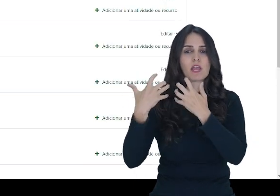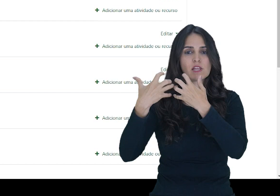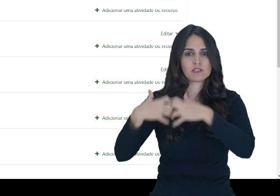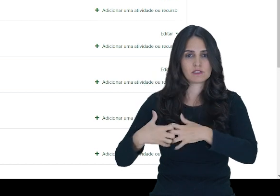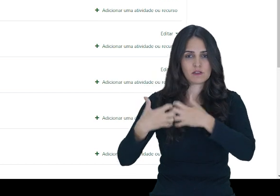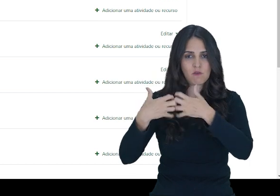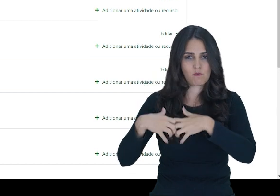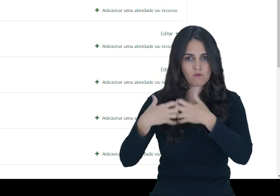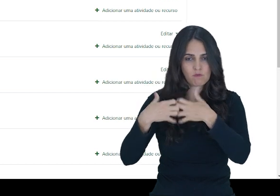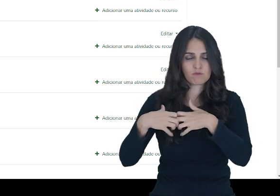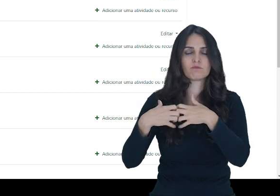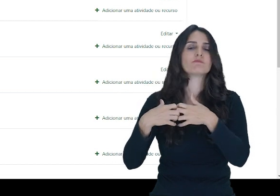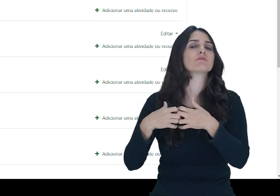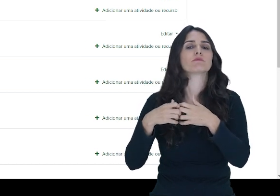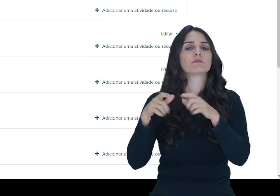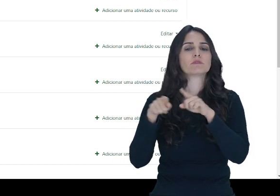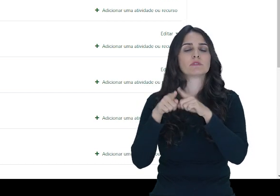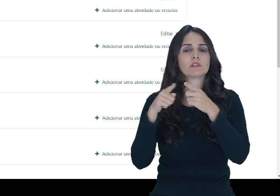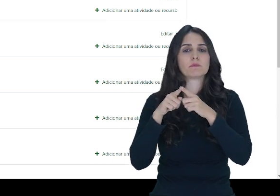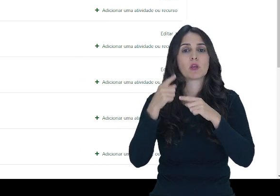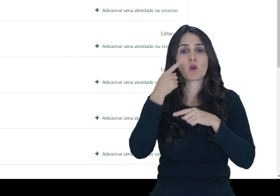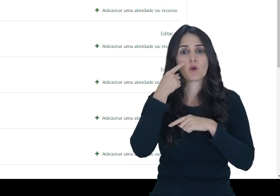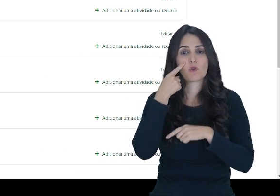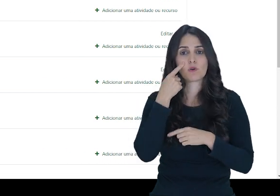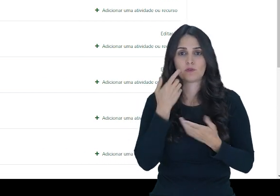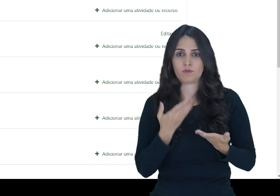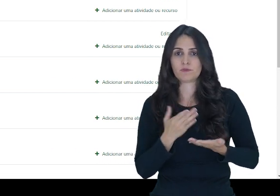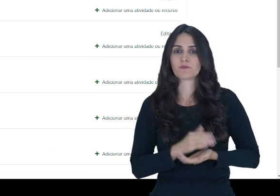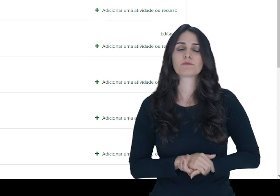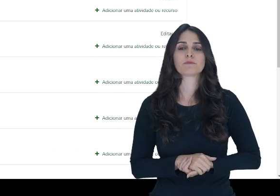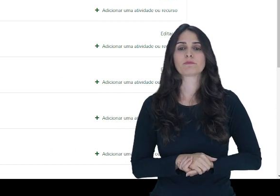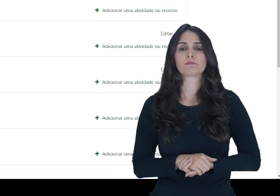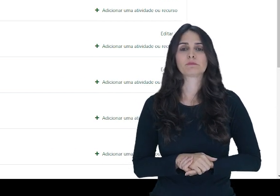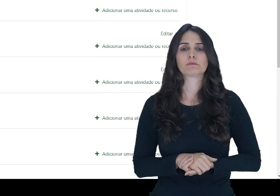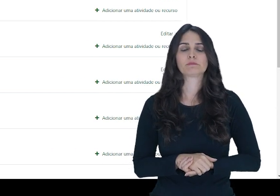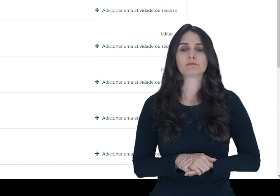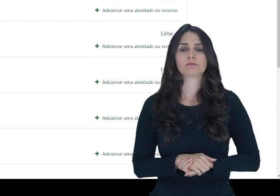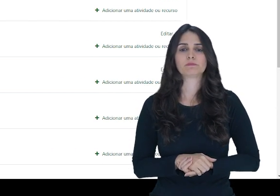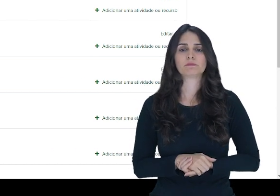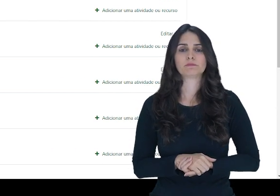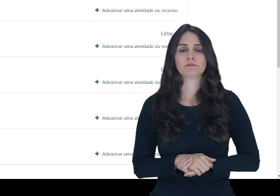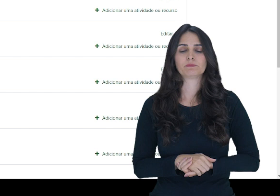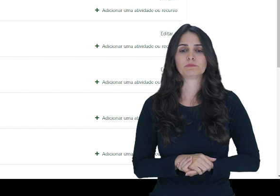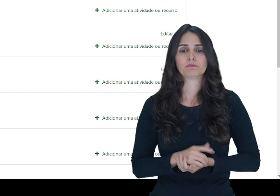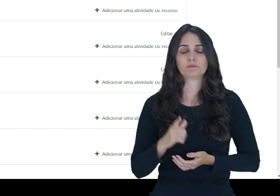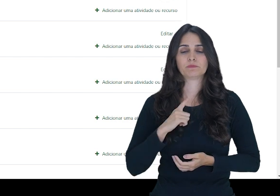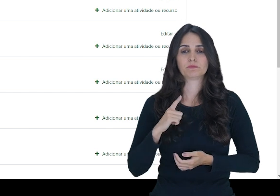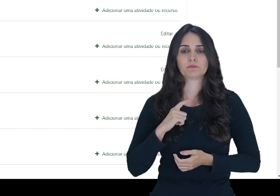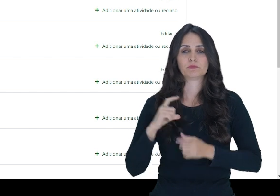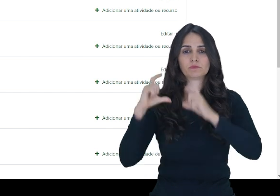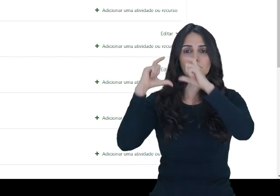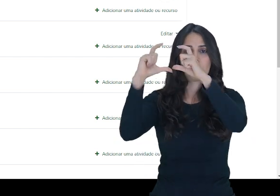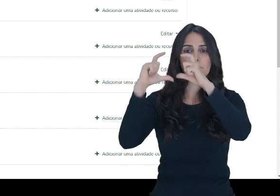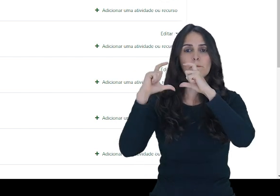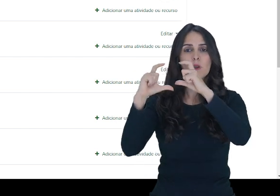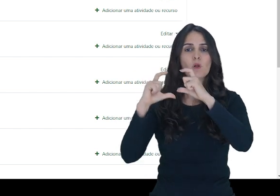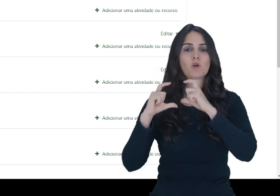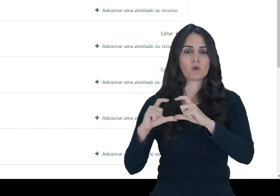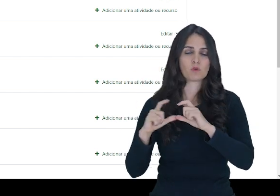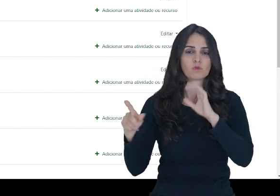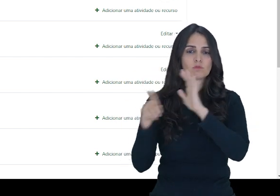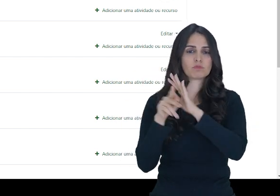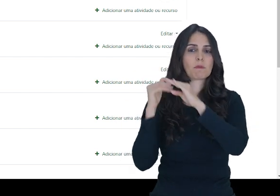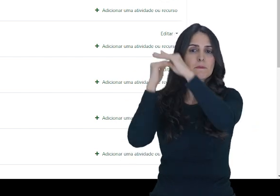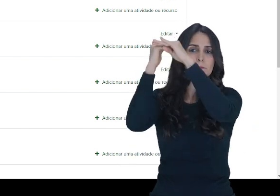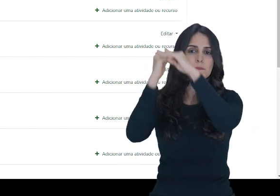a edição e também ativar esse menu suspenso que fica aqui na lateral com relação aos blocos existem alguns que